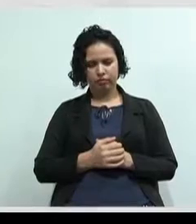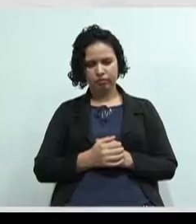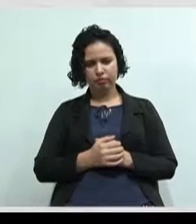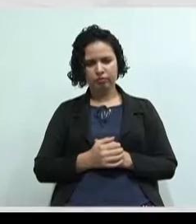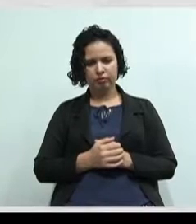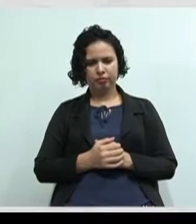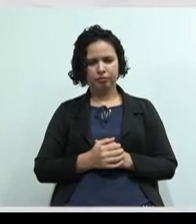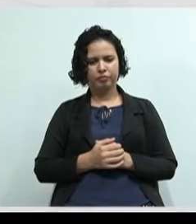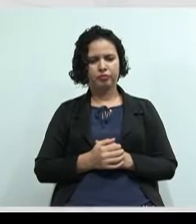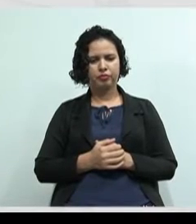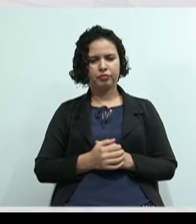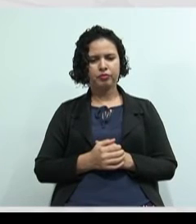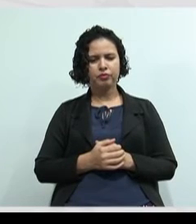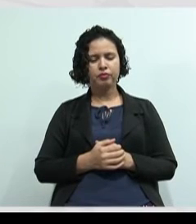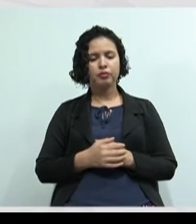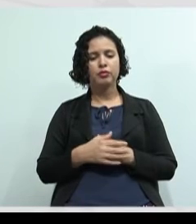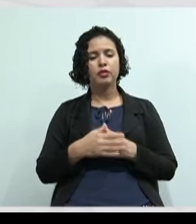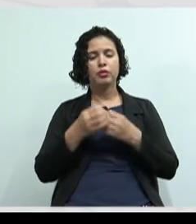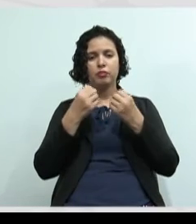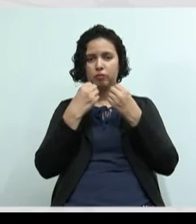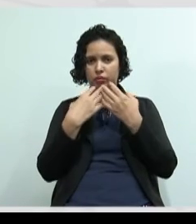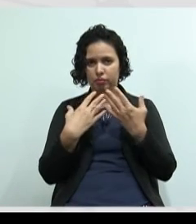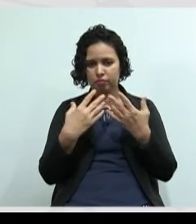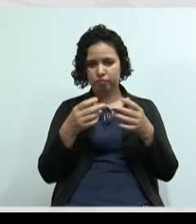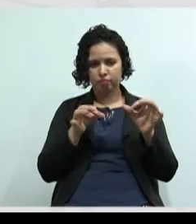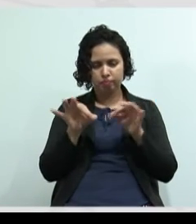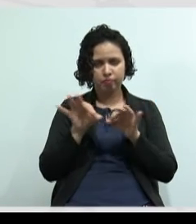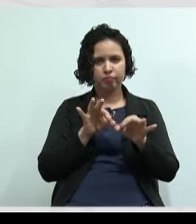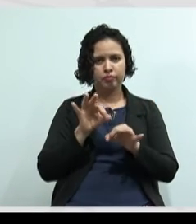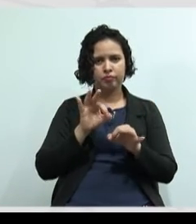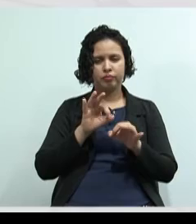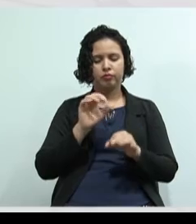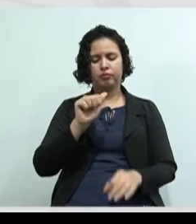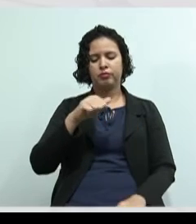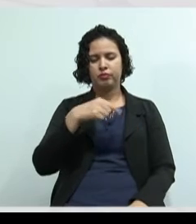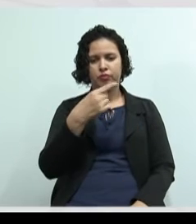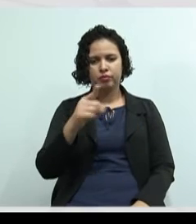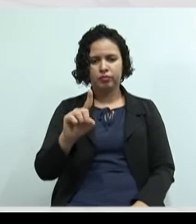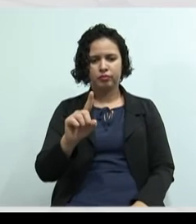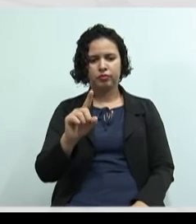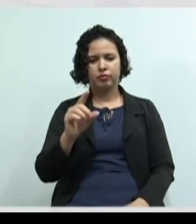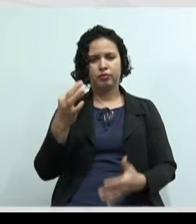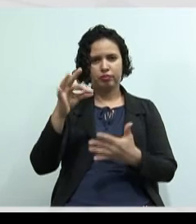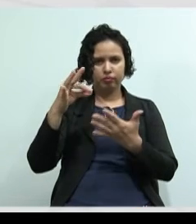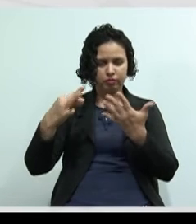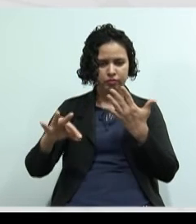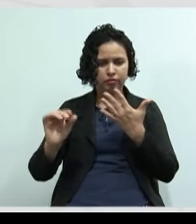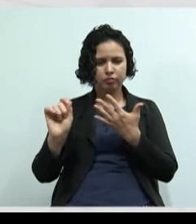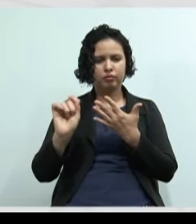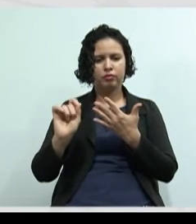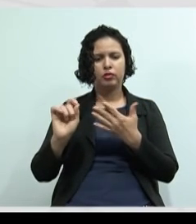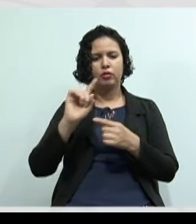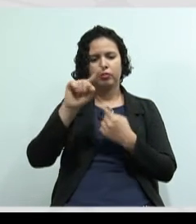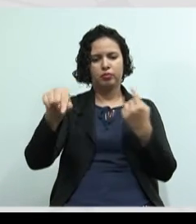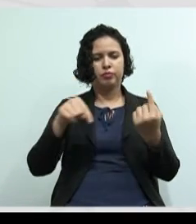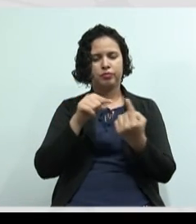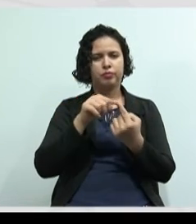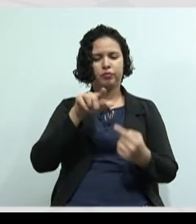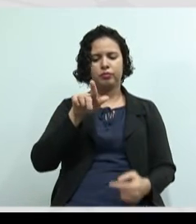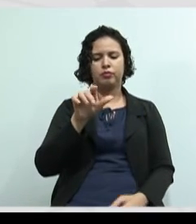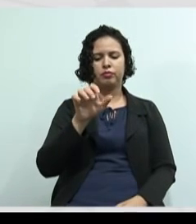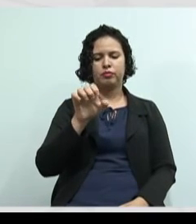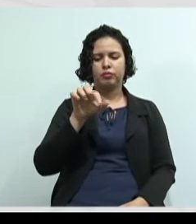Pode colocar aí na tela. Um bom plano de ação ou atividades deve contemplar os seguintes itens: o objetivo geral a